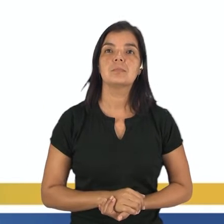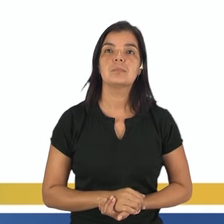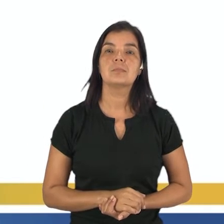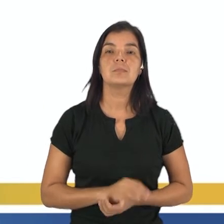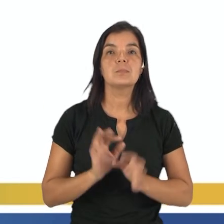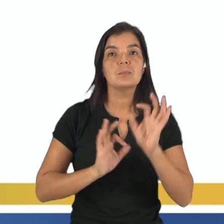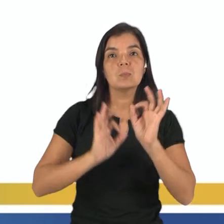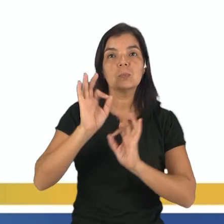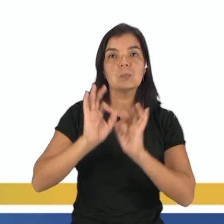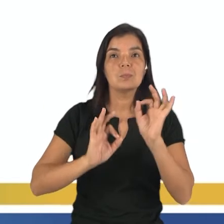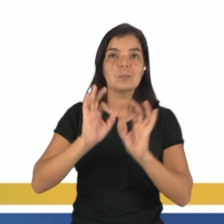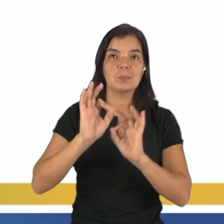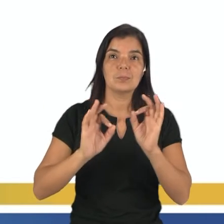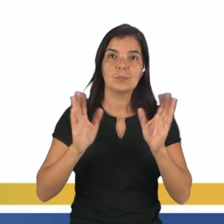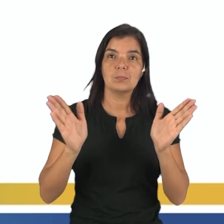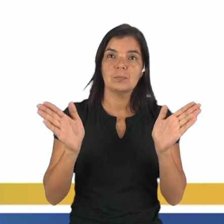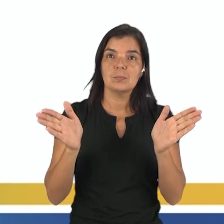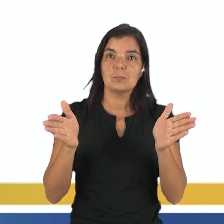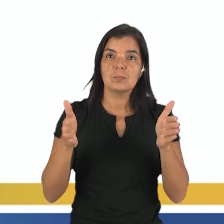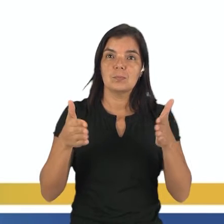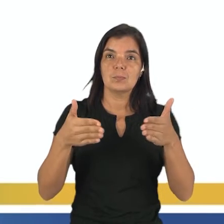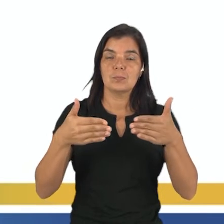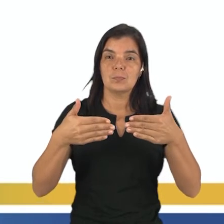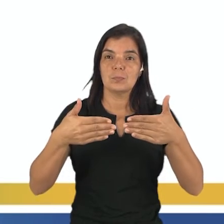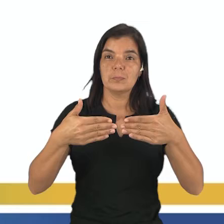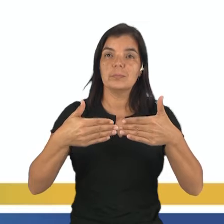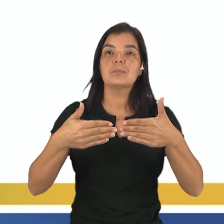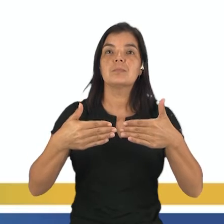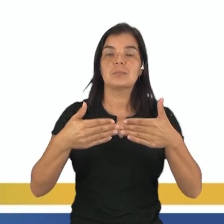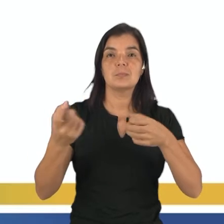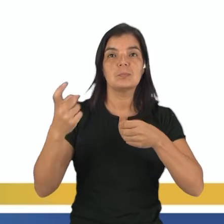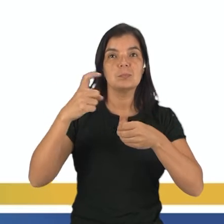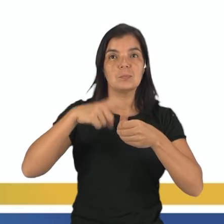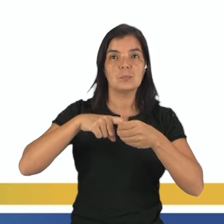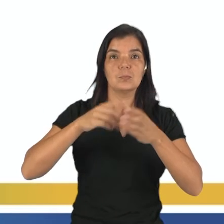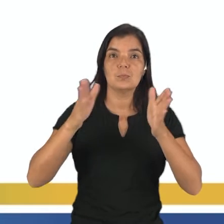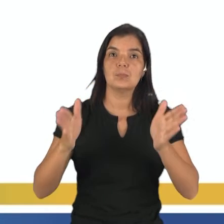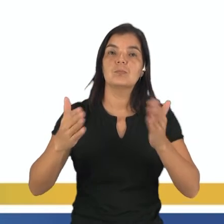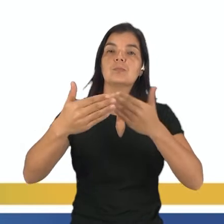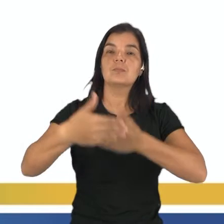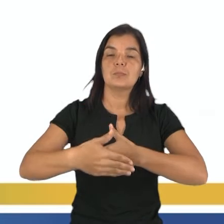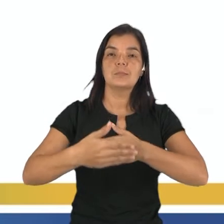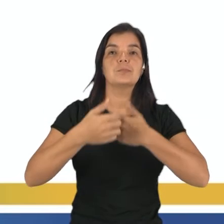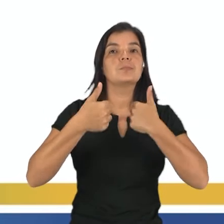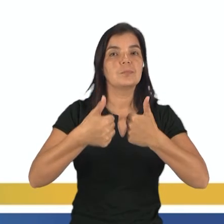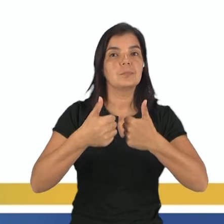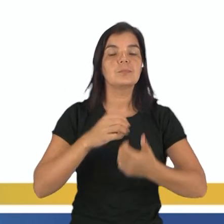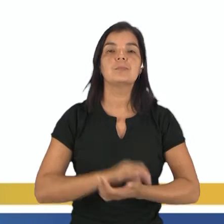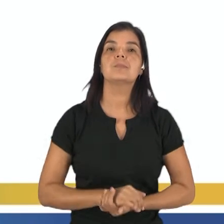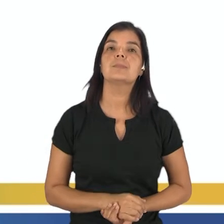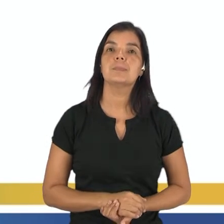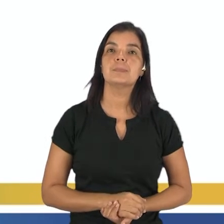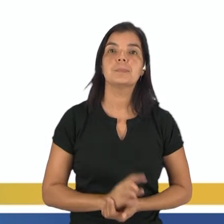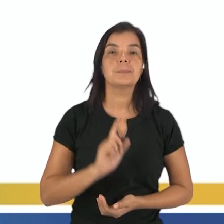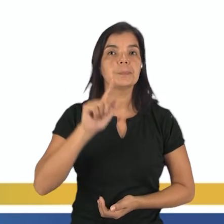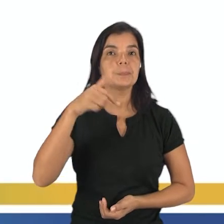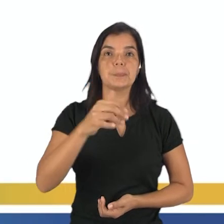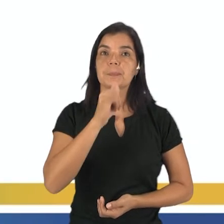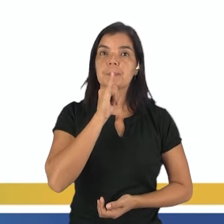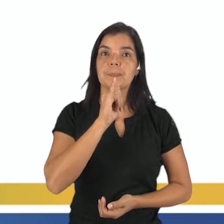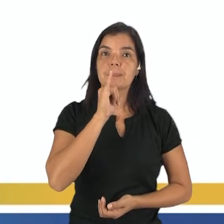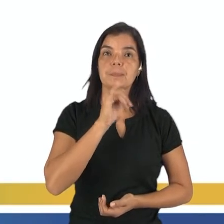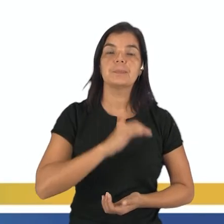forma planificada, fechando, né? Nós vamos voltar para o cubo, beleza? Um outro exemplo